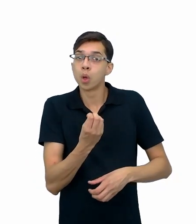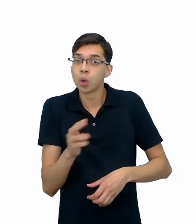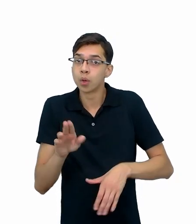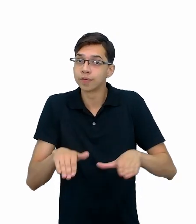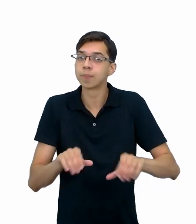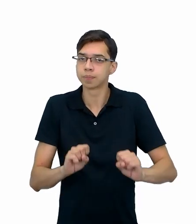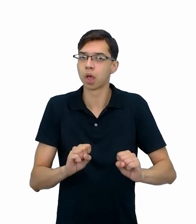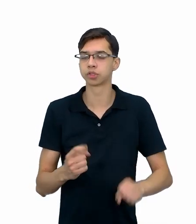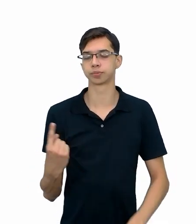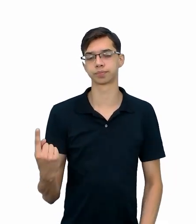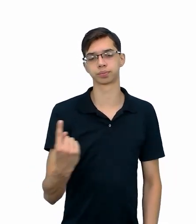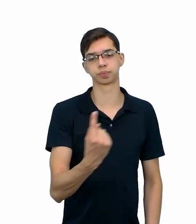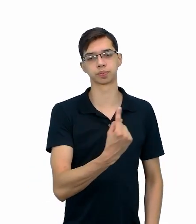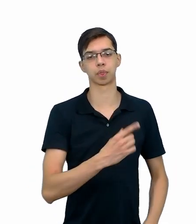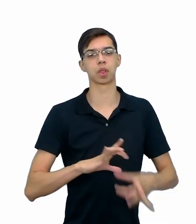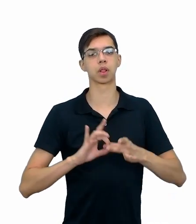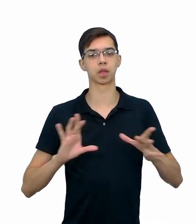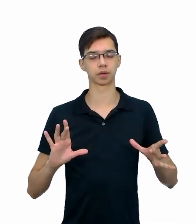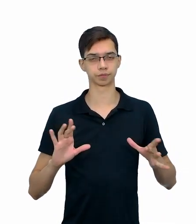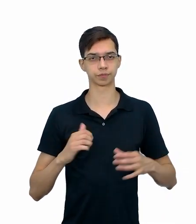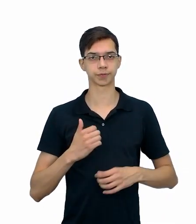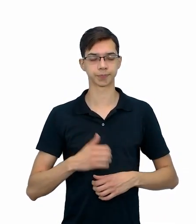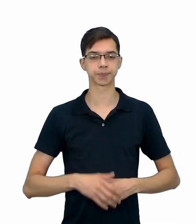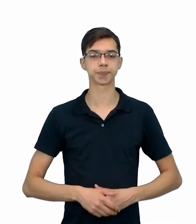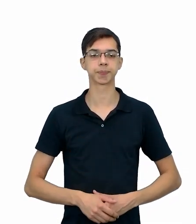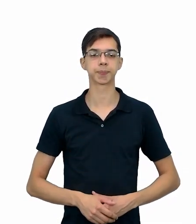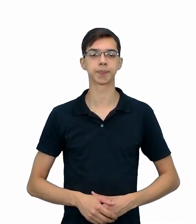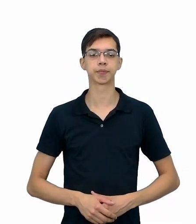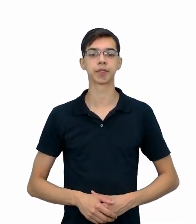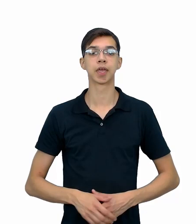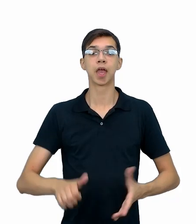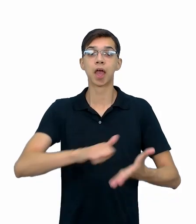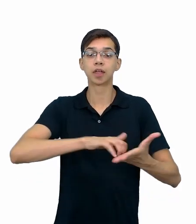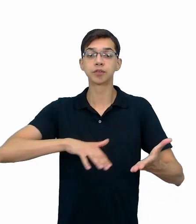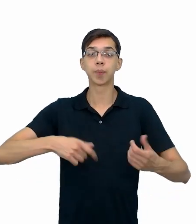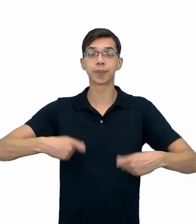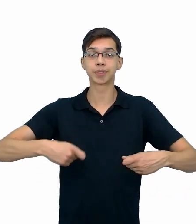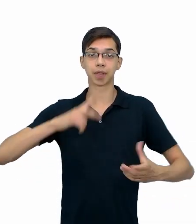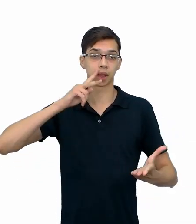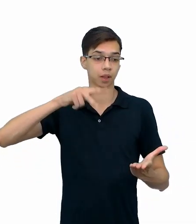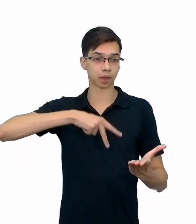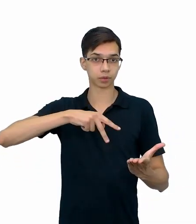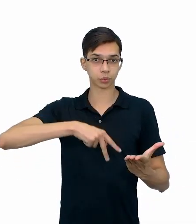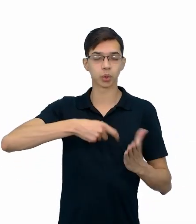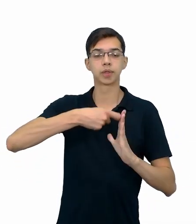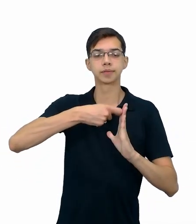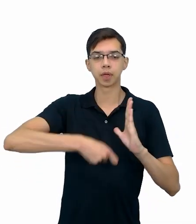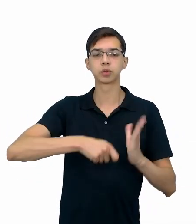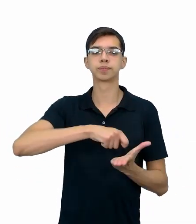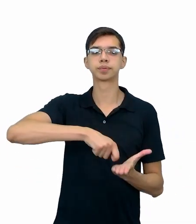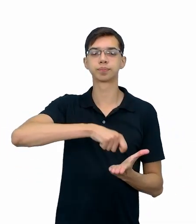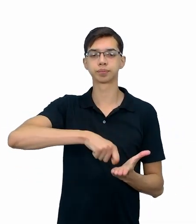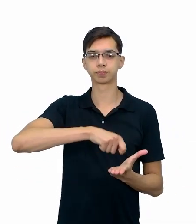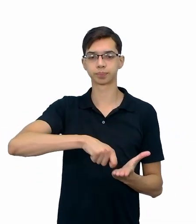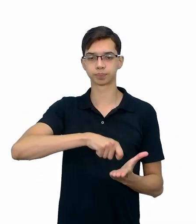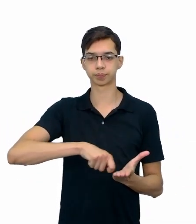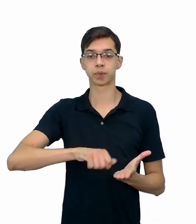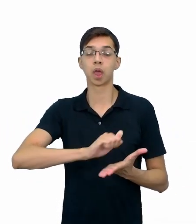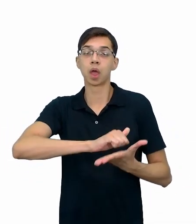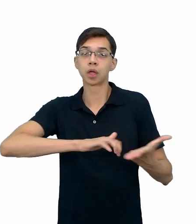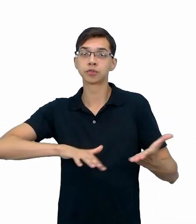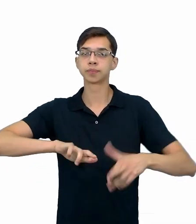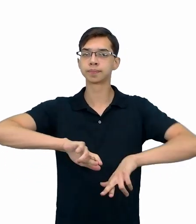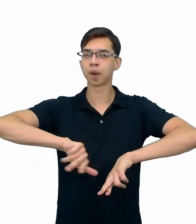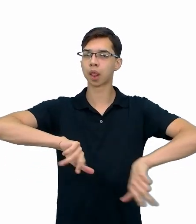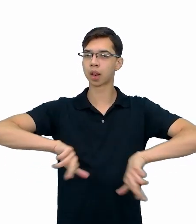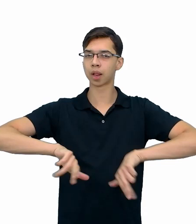né, dessas estações. As atividades envolvem leitura e produção textual por meio de atividades variadas e de